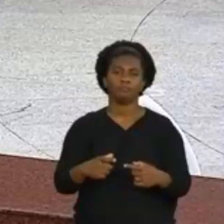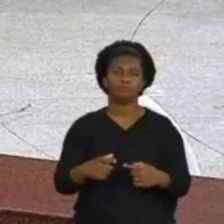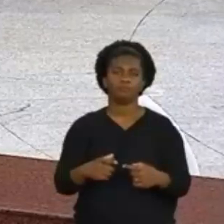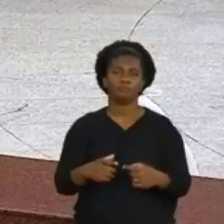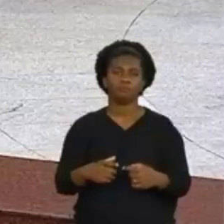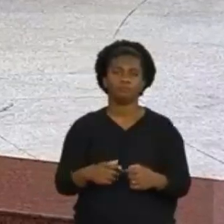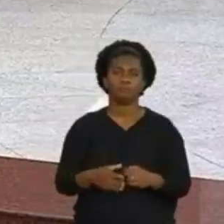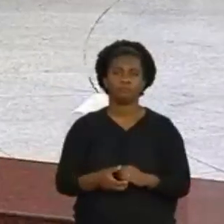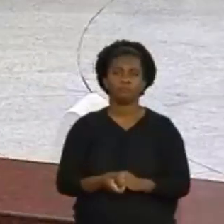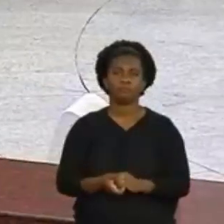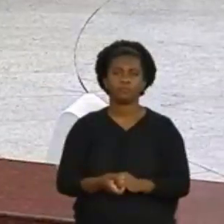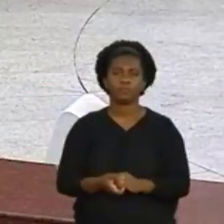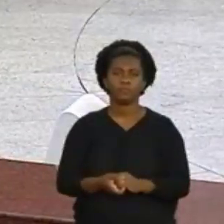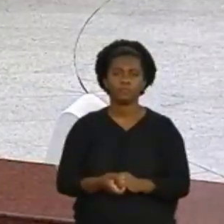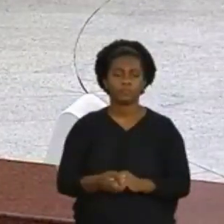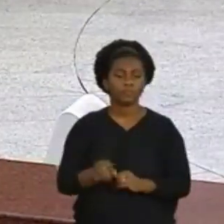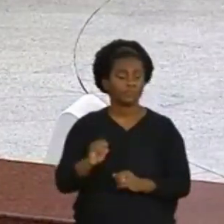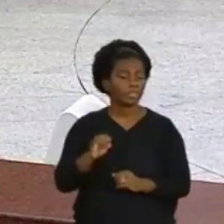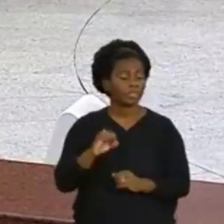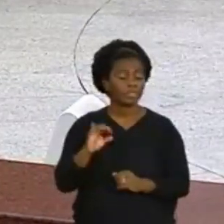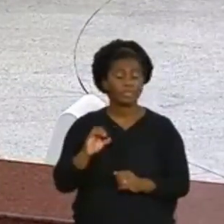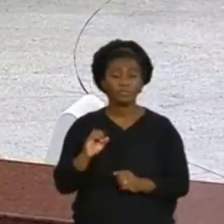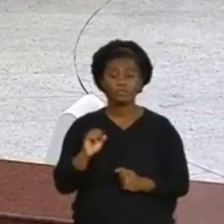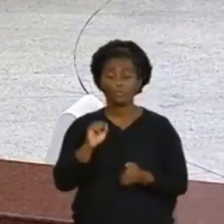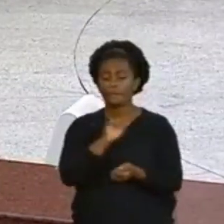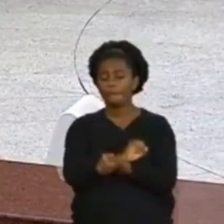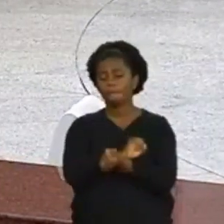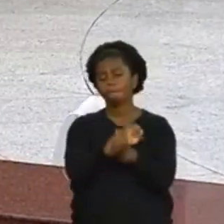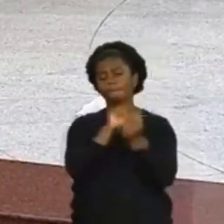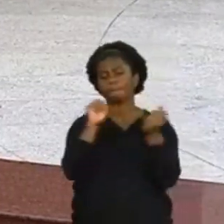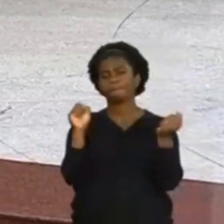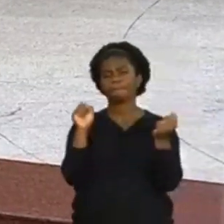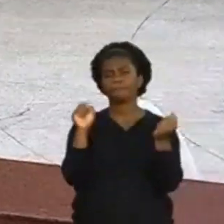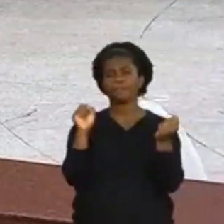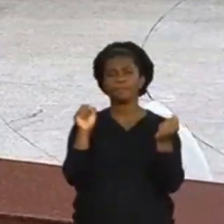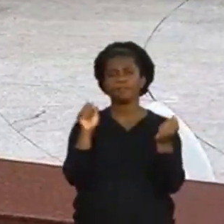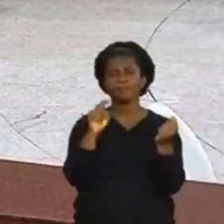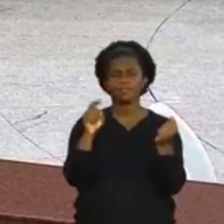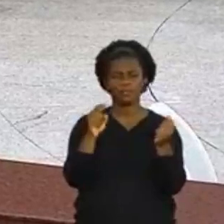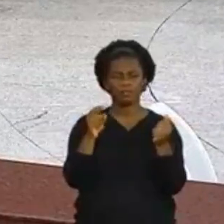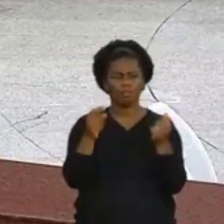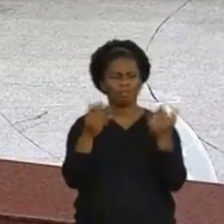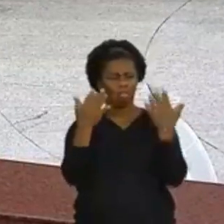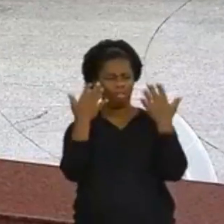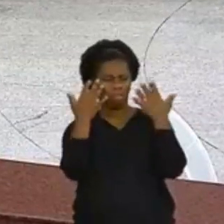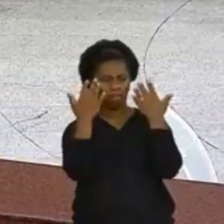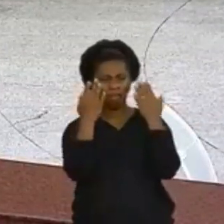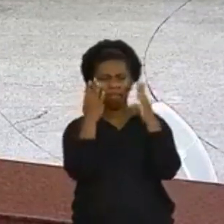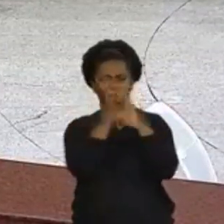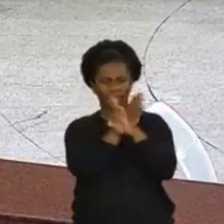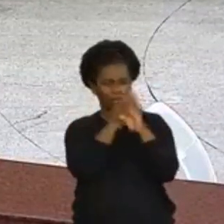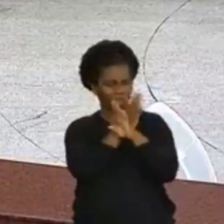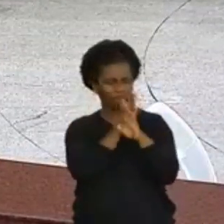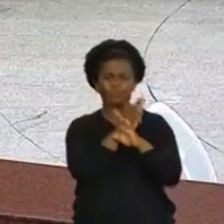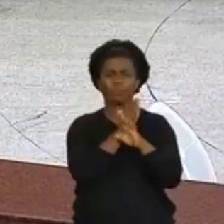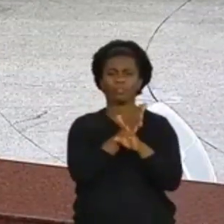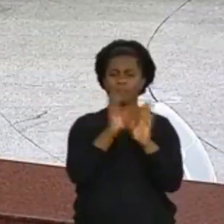Isso é libertador. Psiu. Senhora, senhor, não desvie sua atenção, não. Não tire o foco,